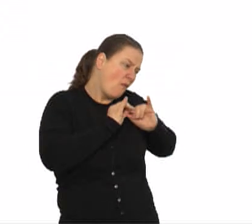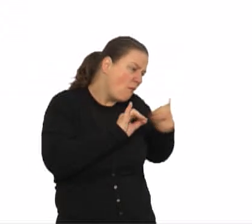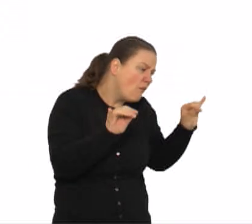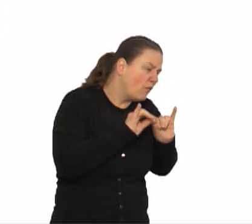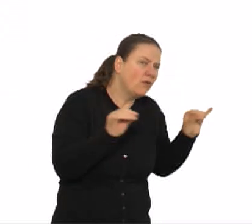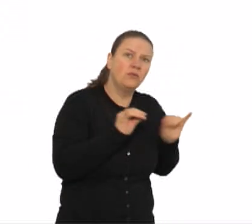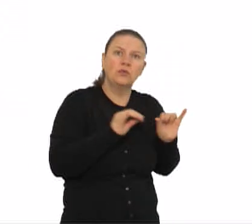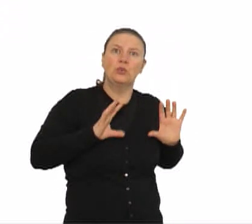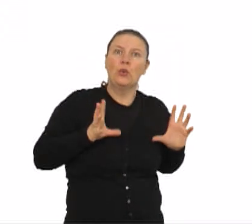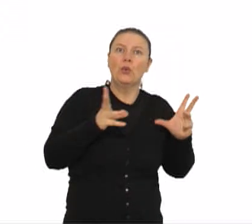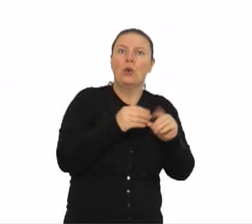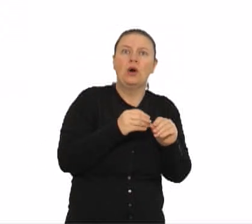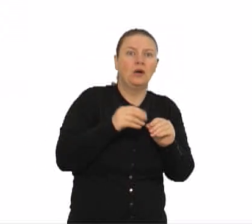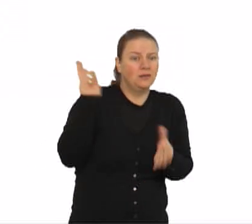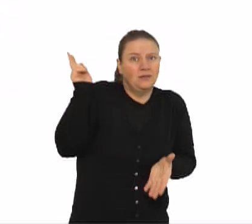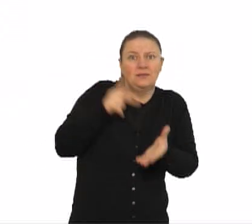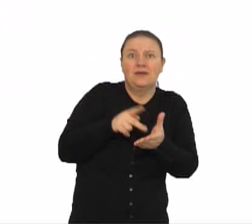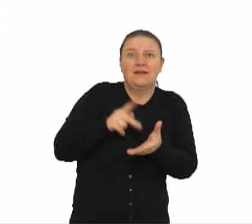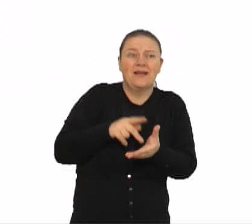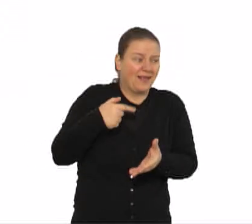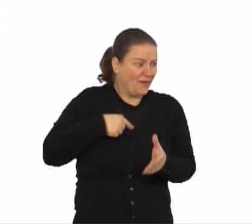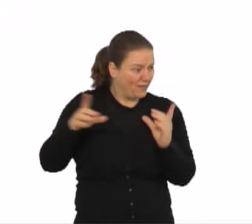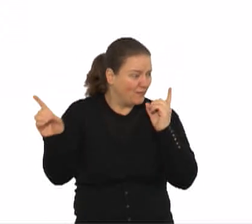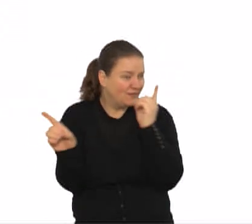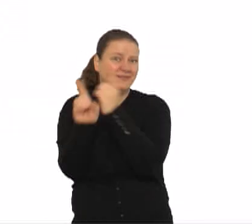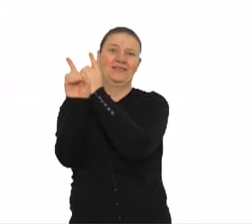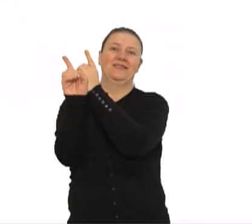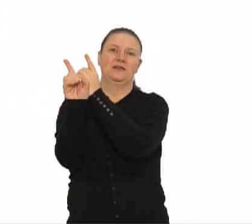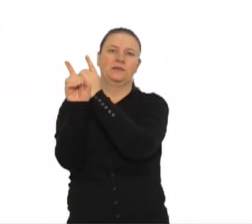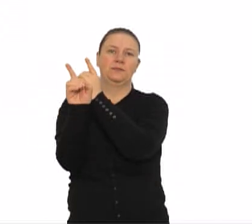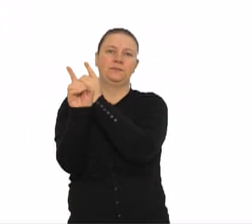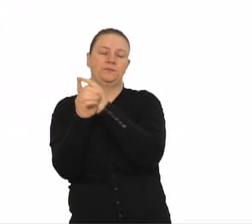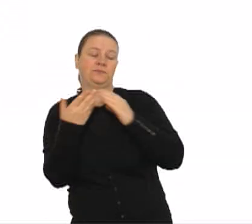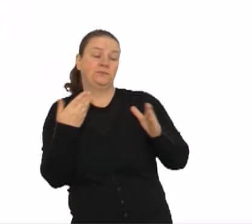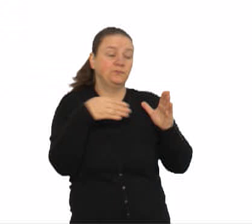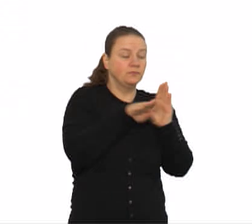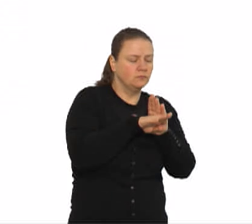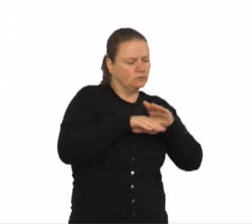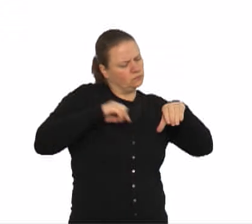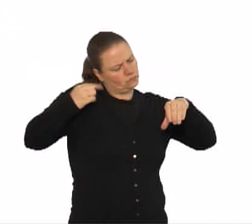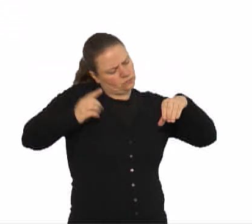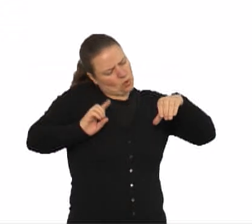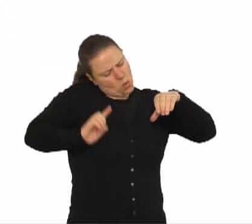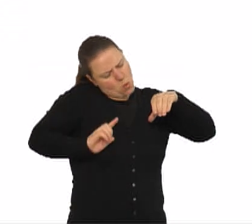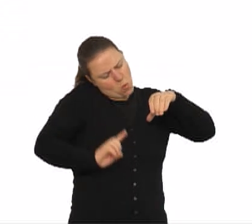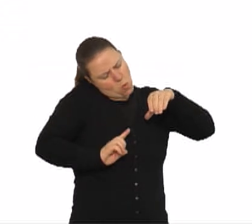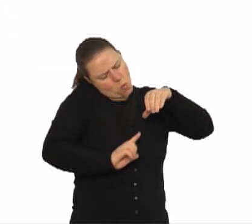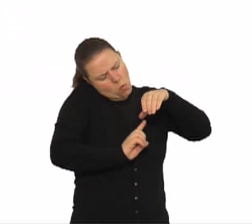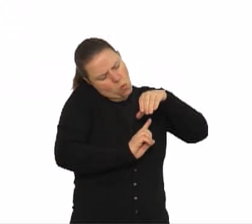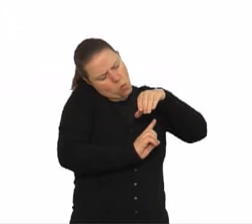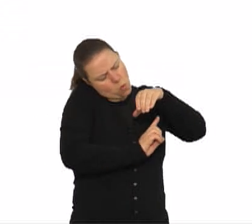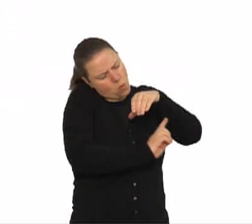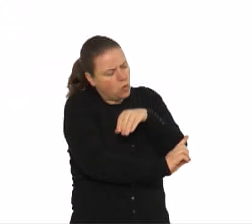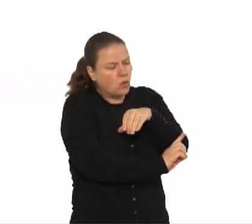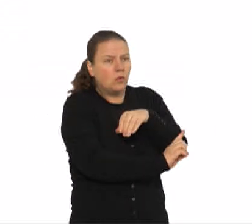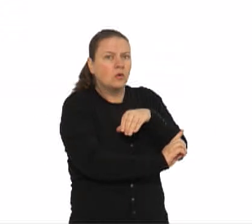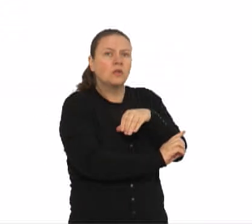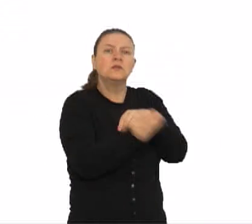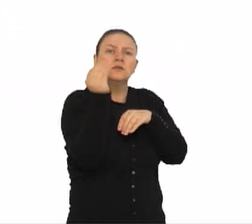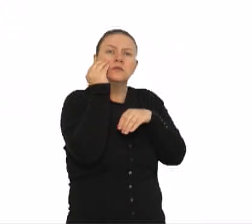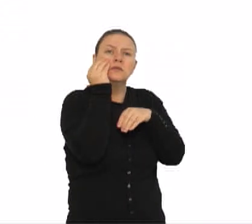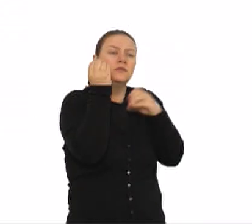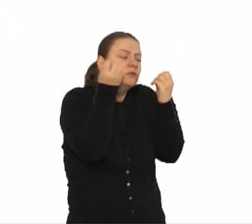todos essa nova verdade que ele descobriu. Mas quando ele chega lá no fundo da caverna e tenta dizer para